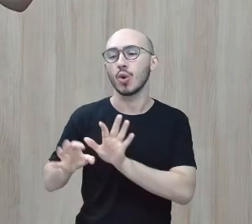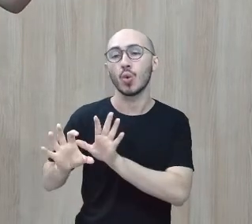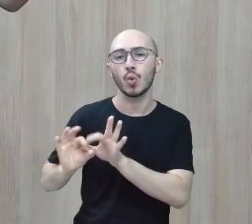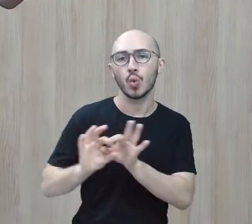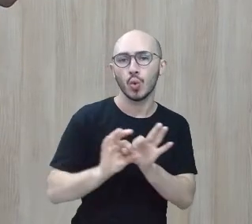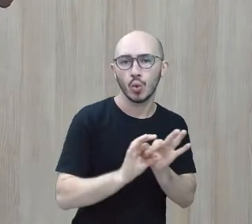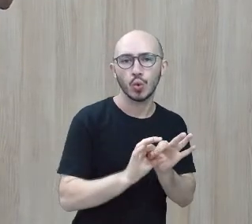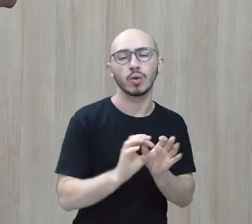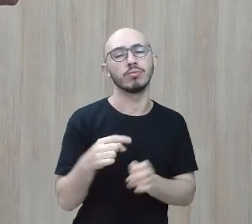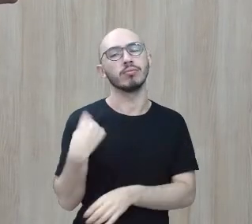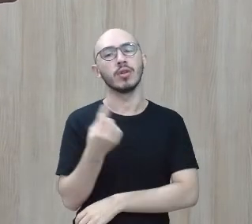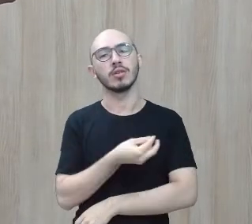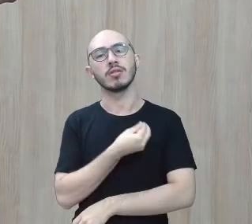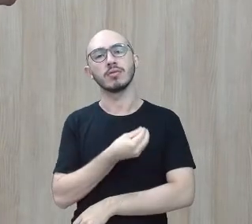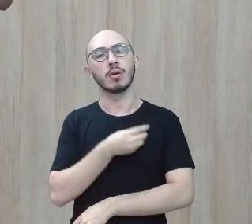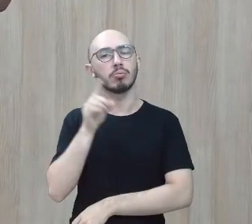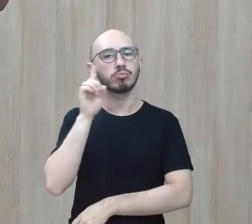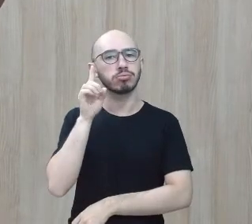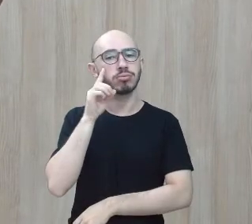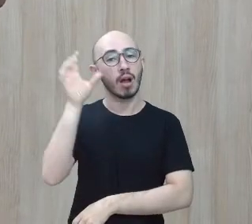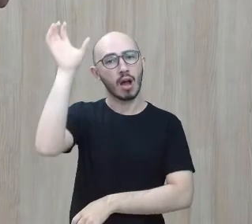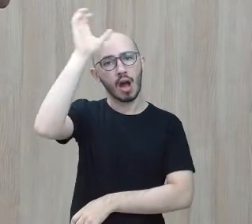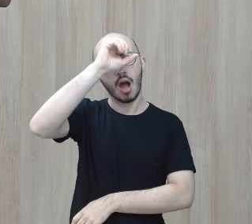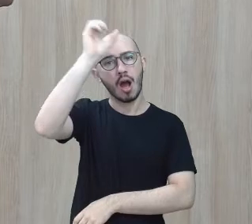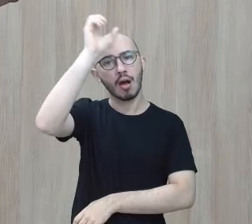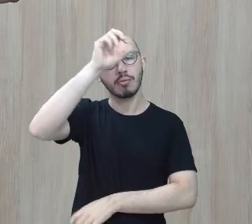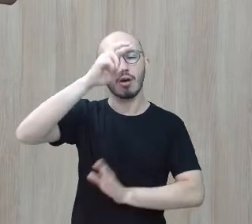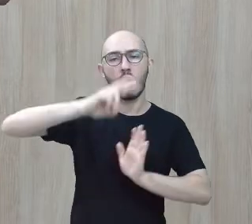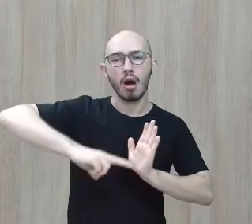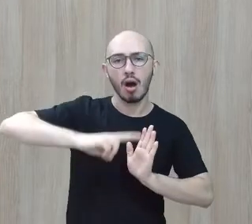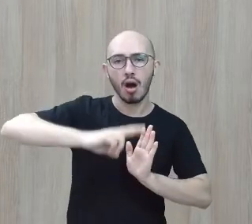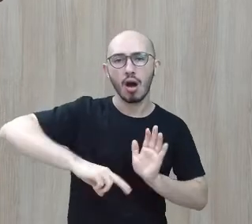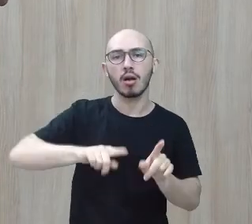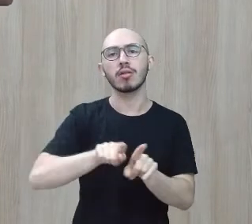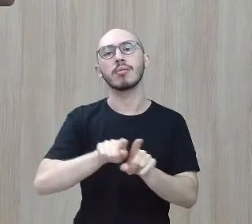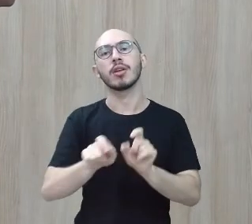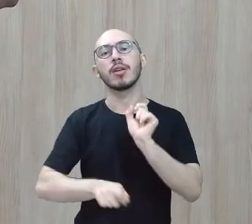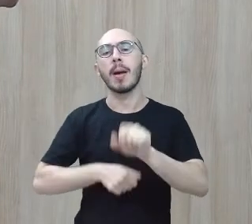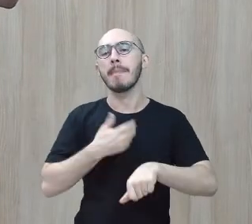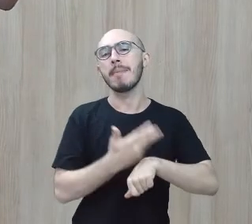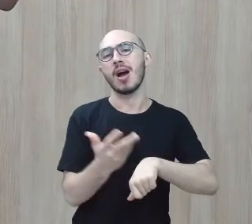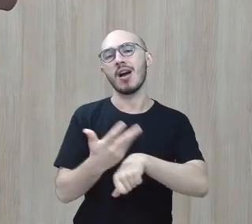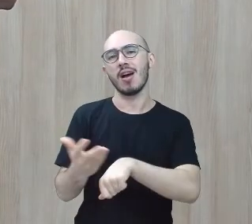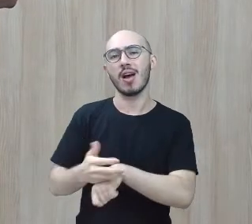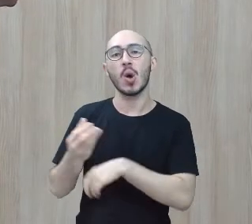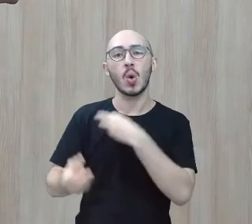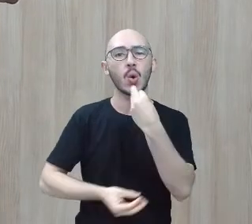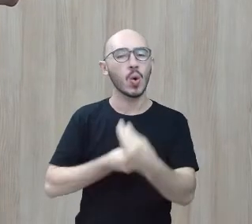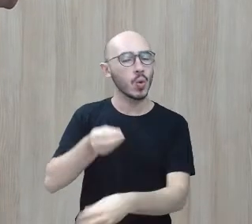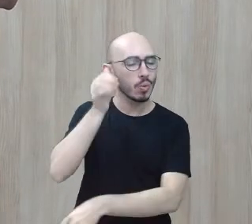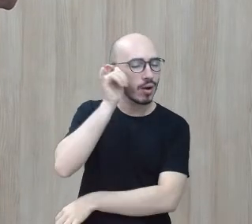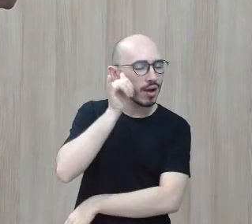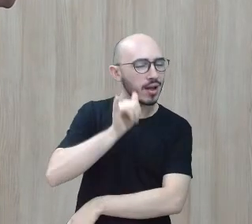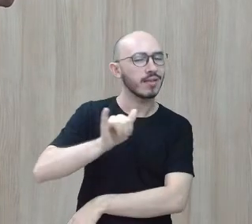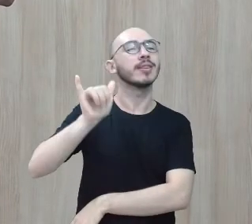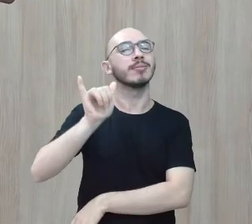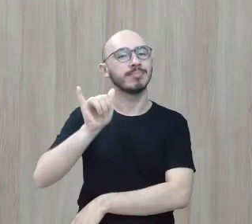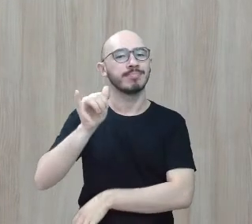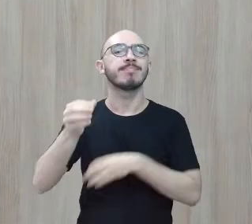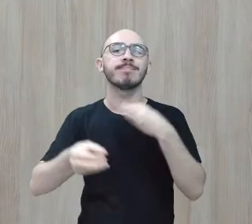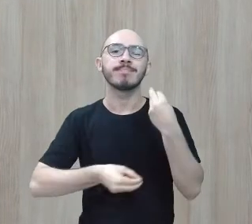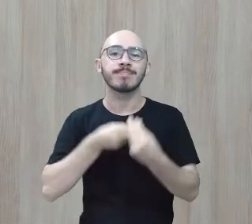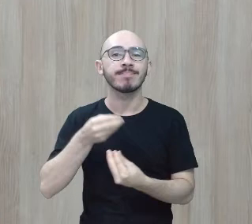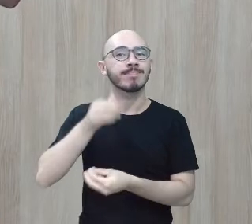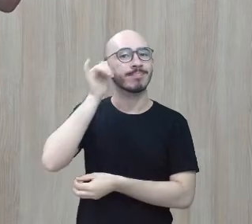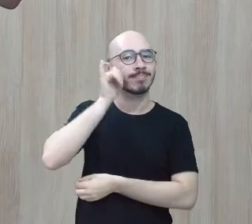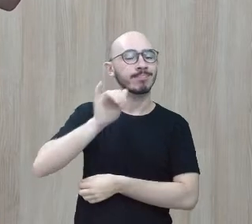é, na nossa vida diária, aprender lendo e colocar em prática, né, como evitar